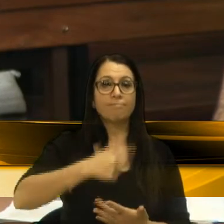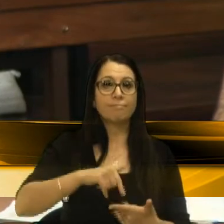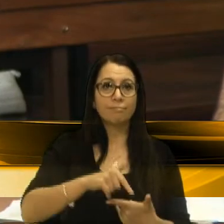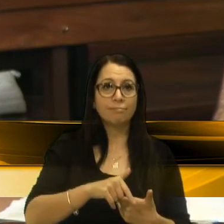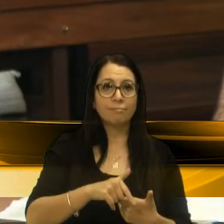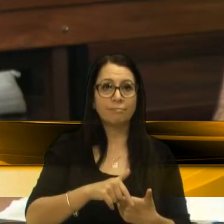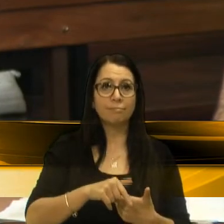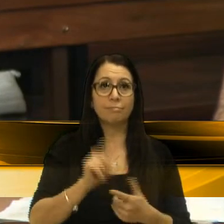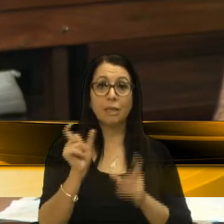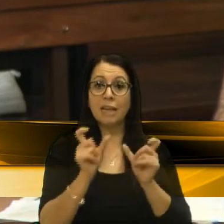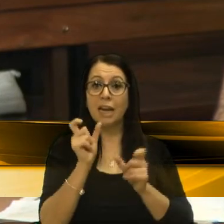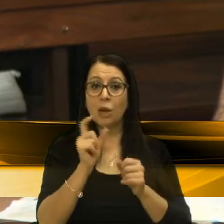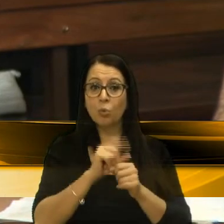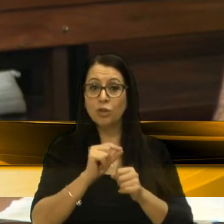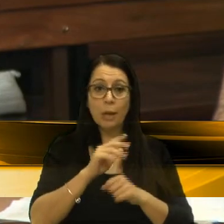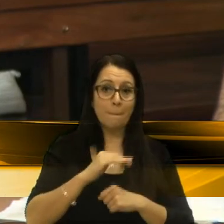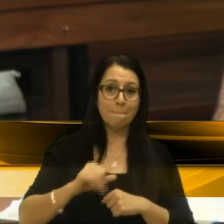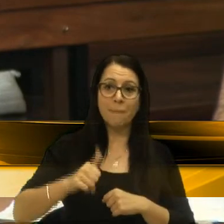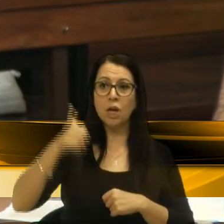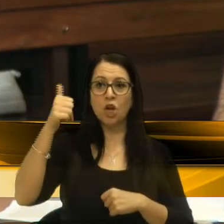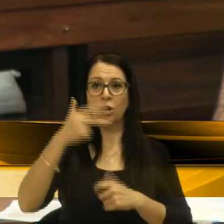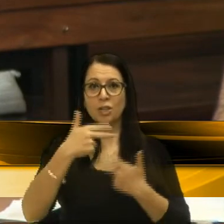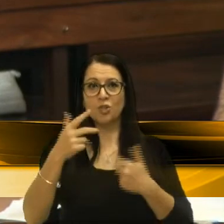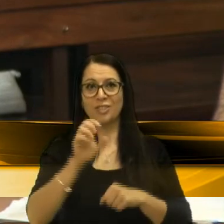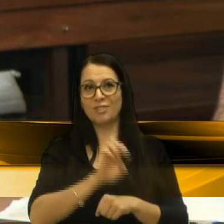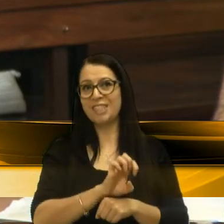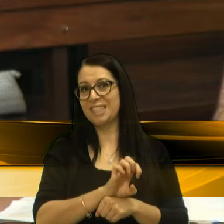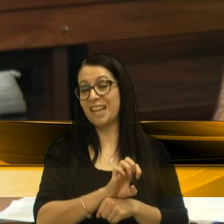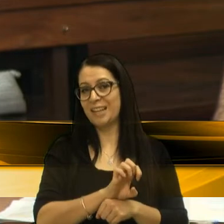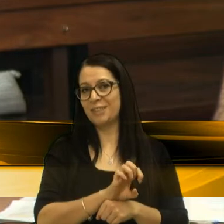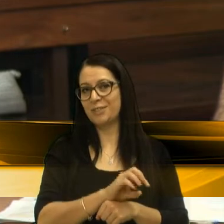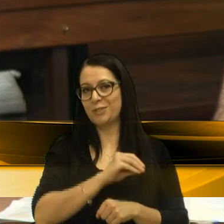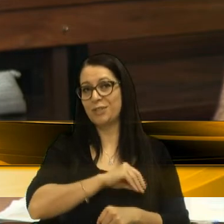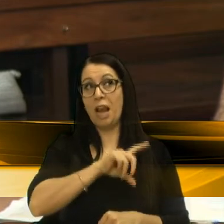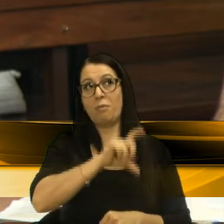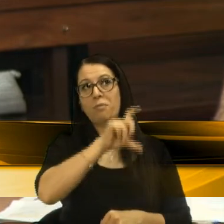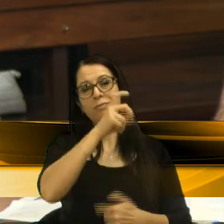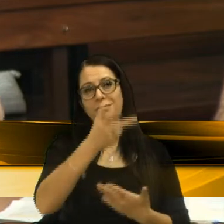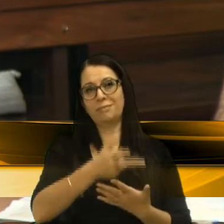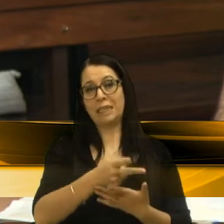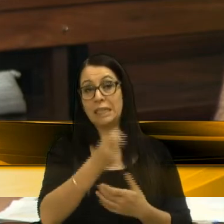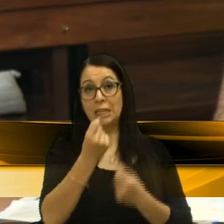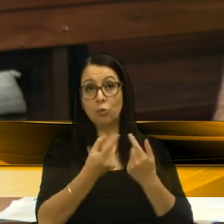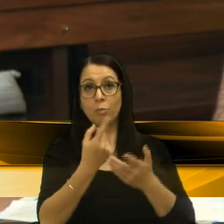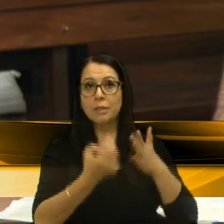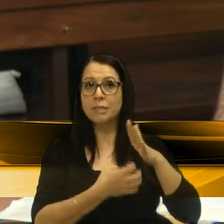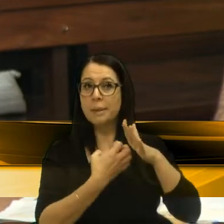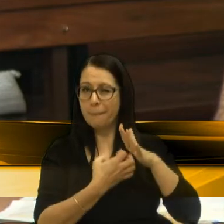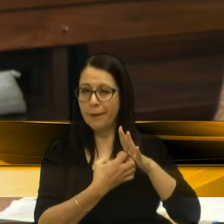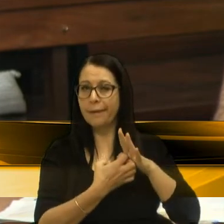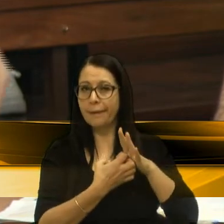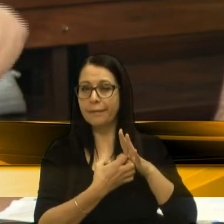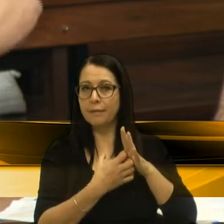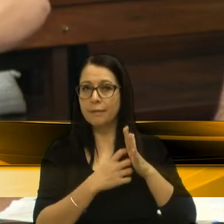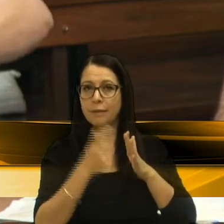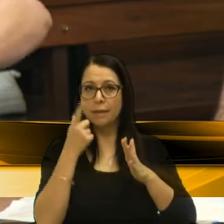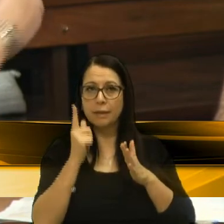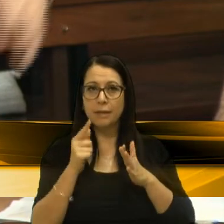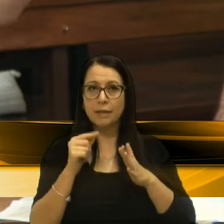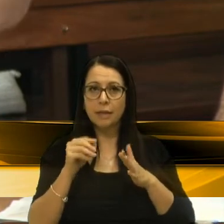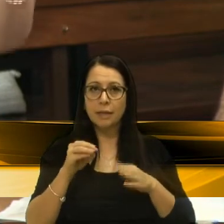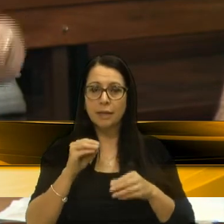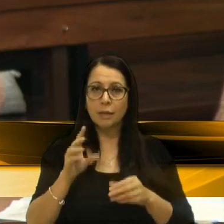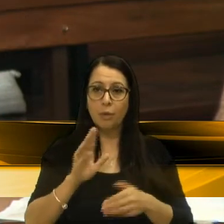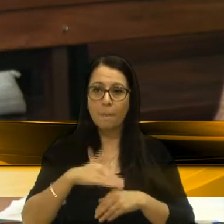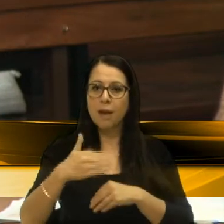os privilégios do nosso Estado. E dizer, por exemplo, que algumas empresas que receberam subsídios nesses anos